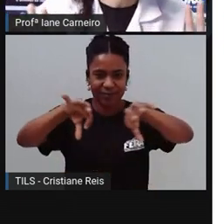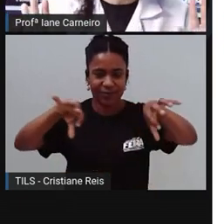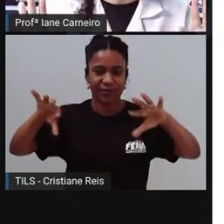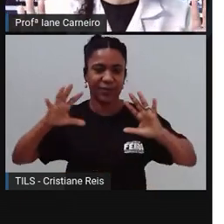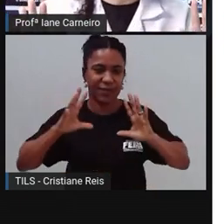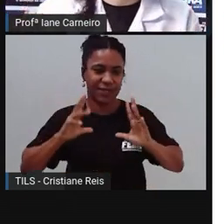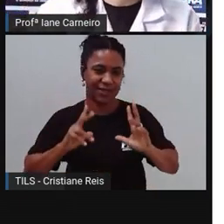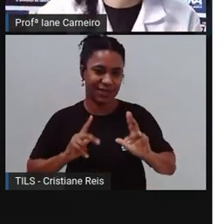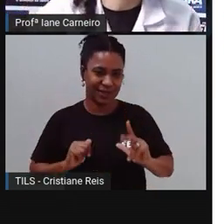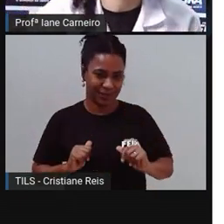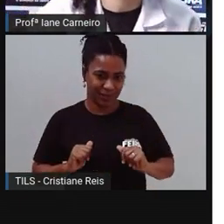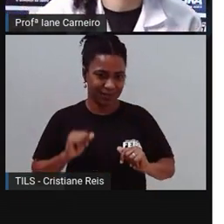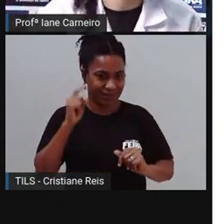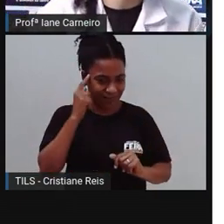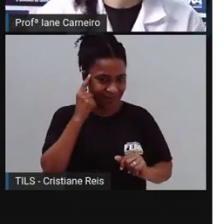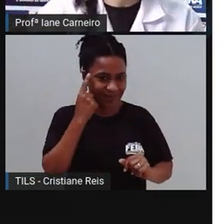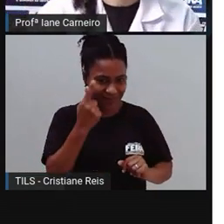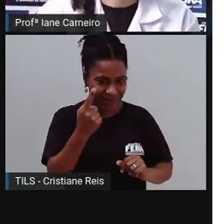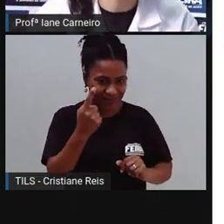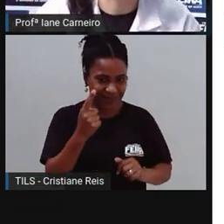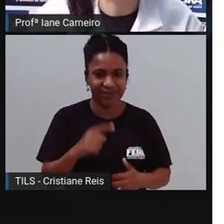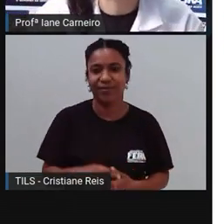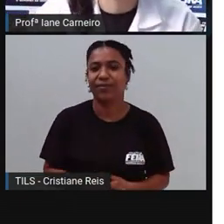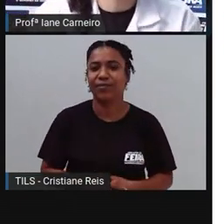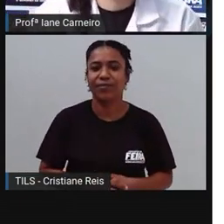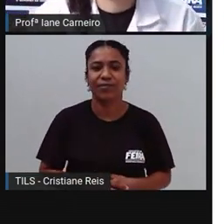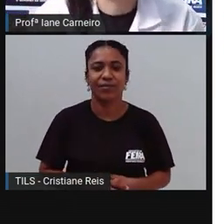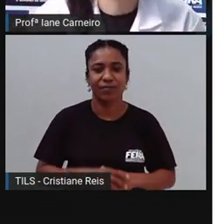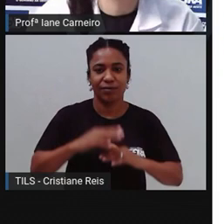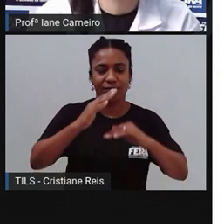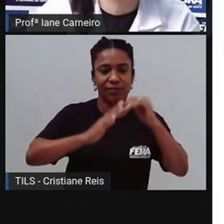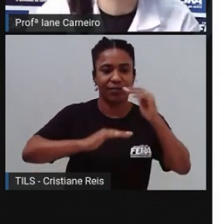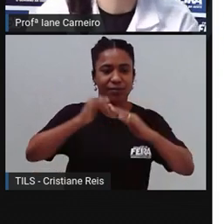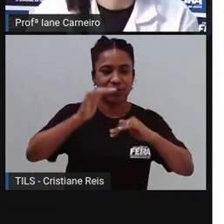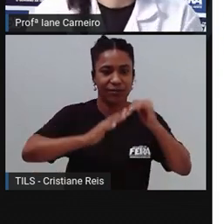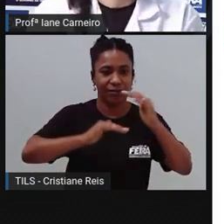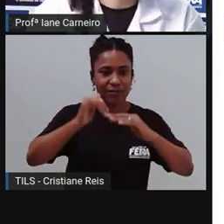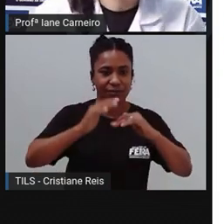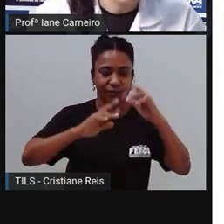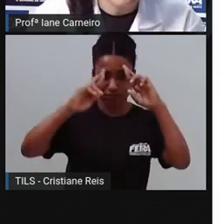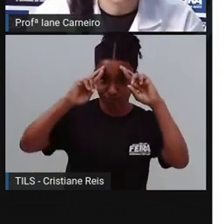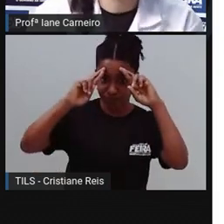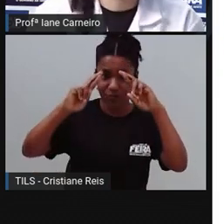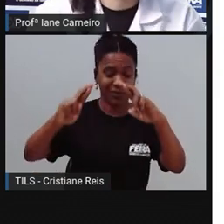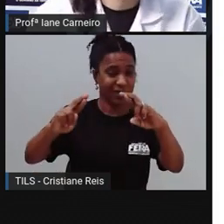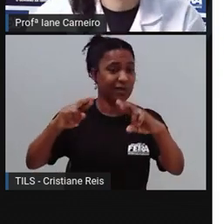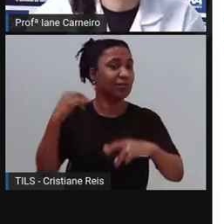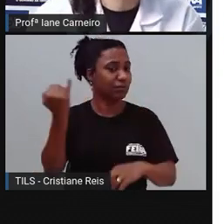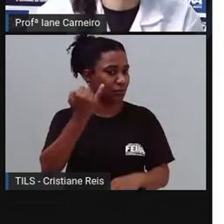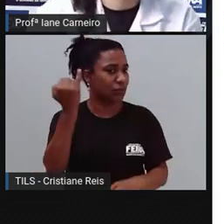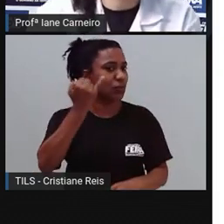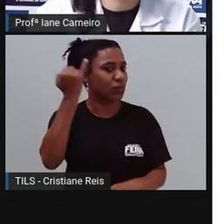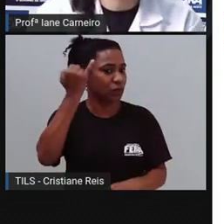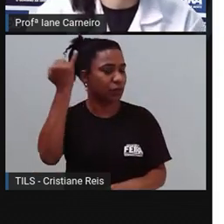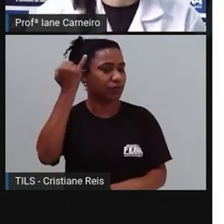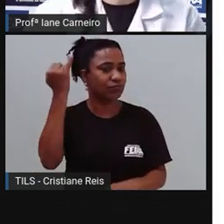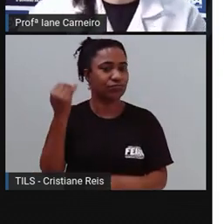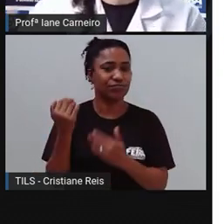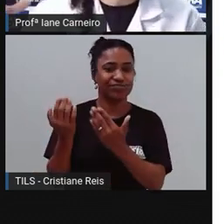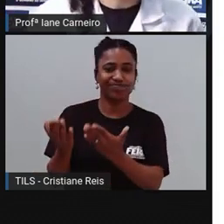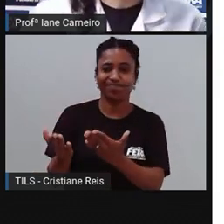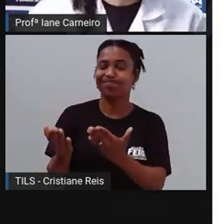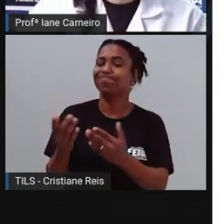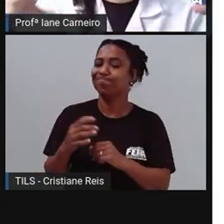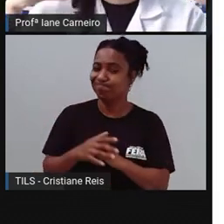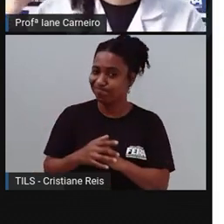eles precisam, tá certo, gente? Então também são profissionais que a gente precisa respeitar e valorizar, porque sem eles a gente